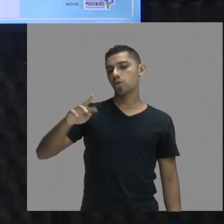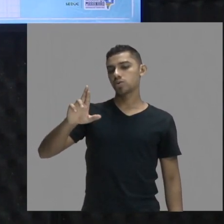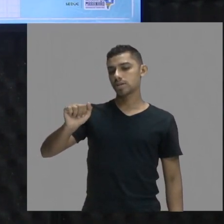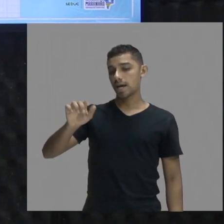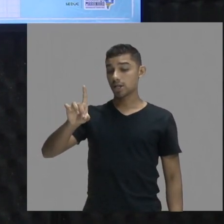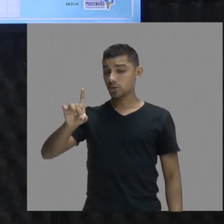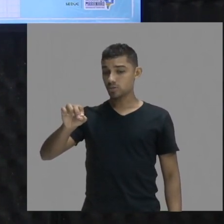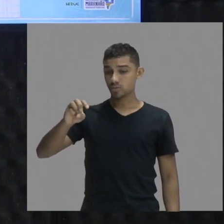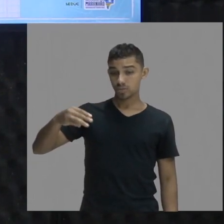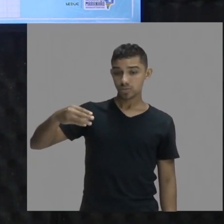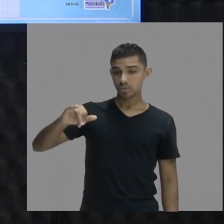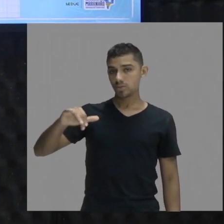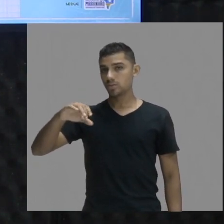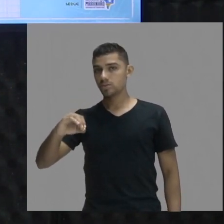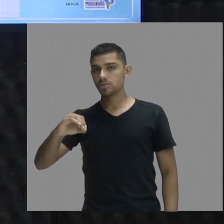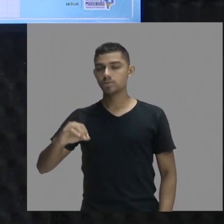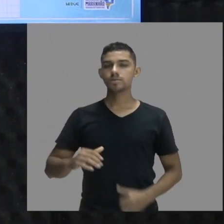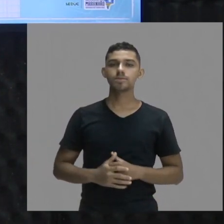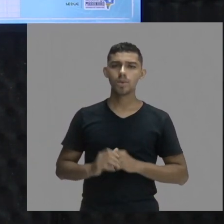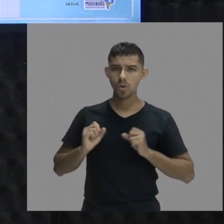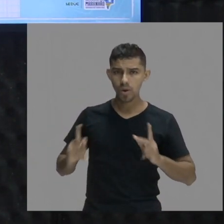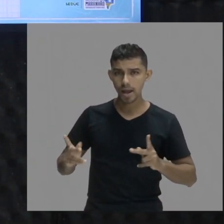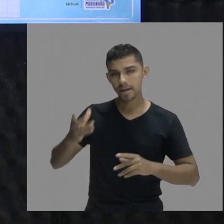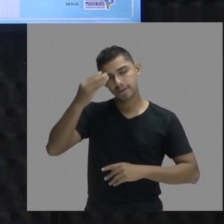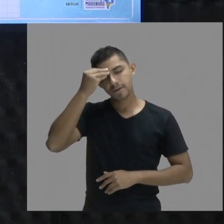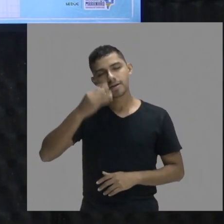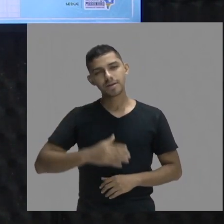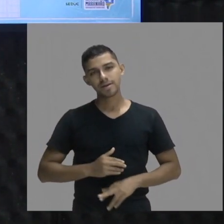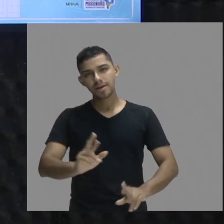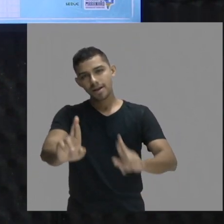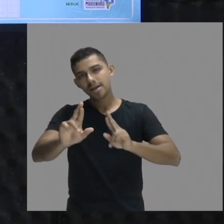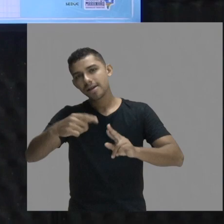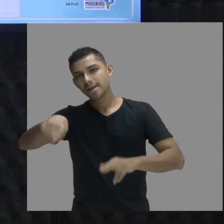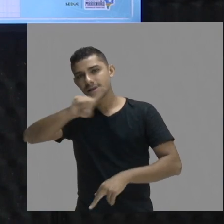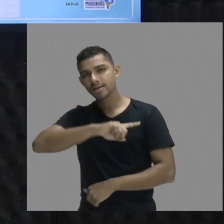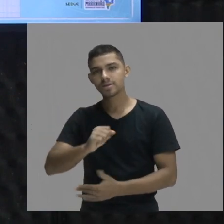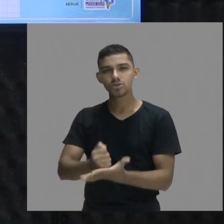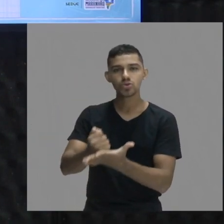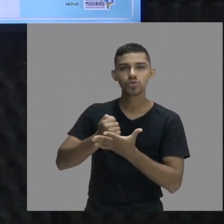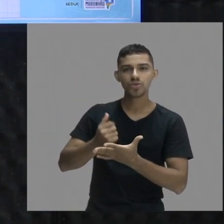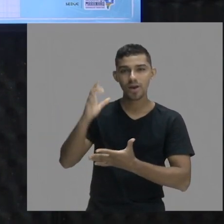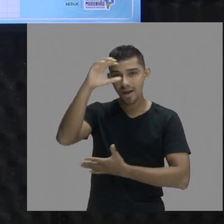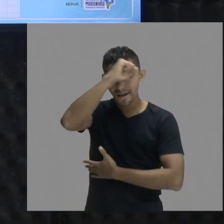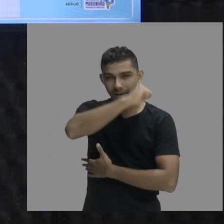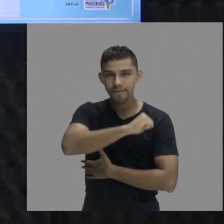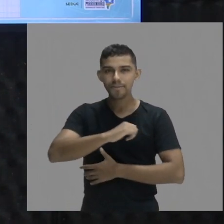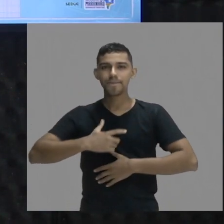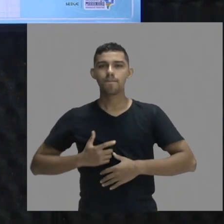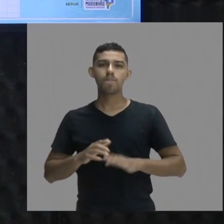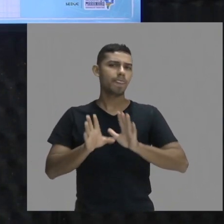conjunto todo ou pode não ser. Beleza? Então, galera, espero que tenha ajudado vocês a saber esse